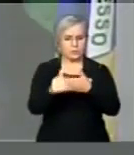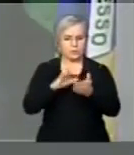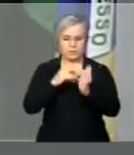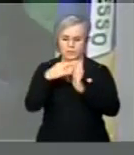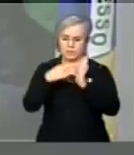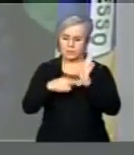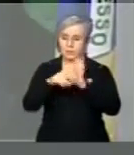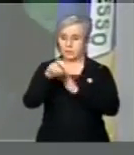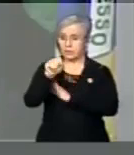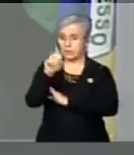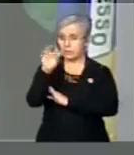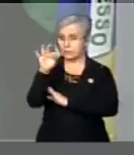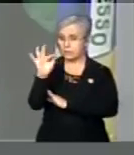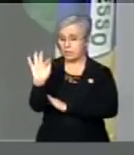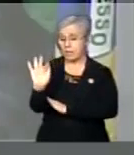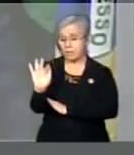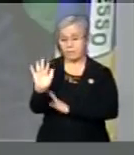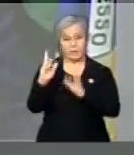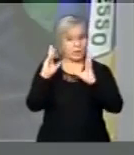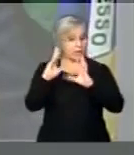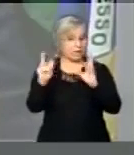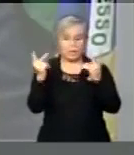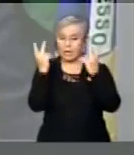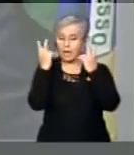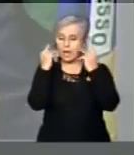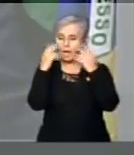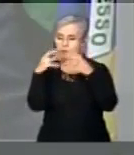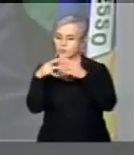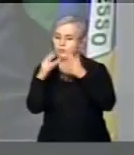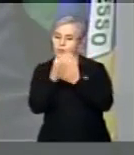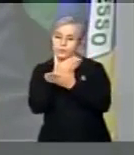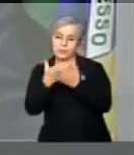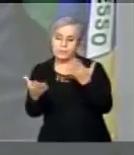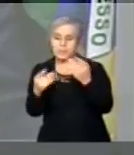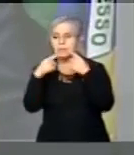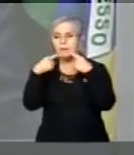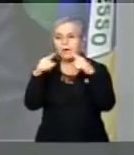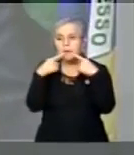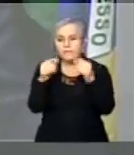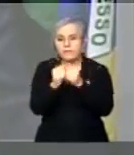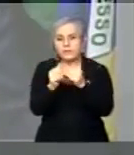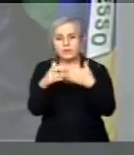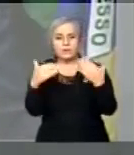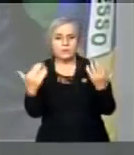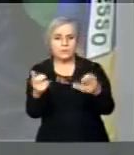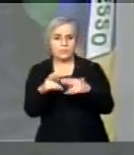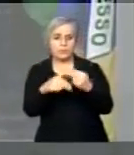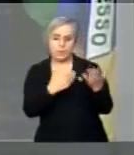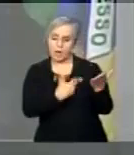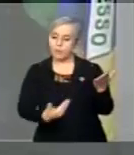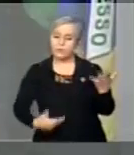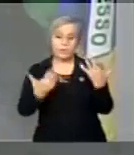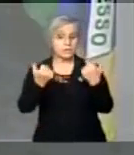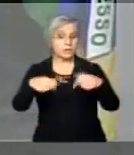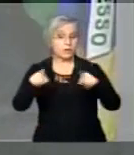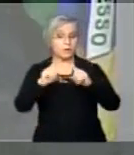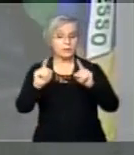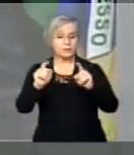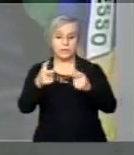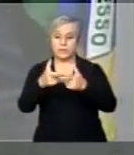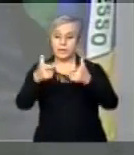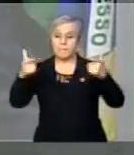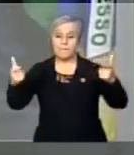STF. É natural, o perdedor ele fica chorando, a gente escuta aí o mimimi do governo que não aceita uma maioria